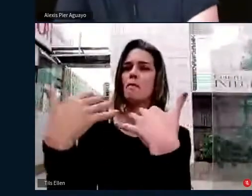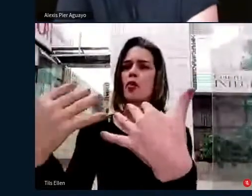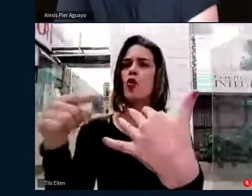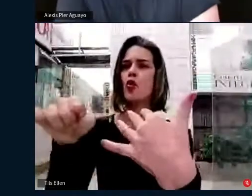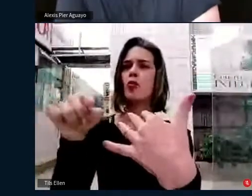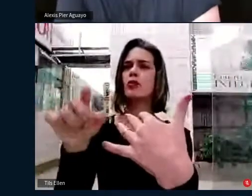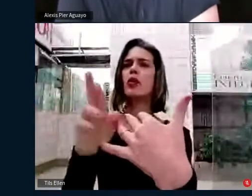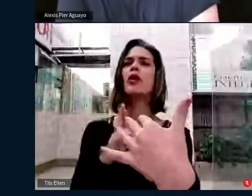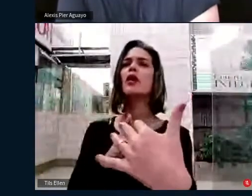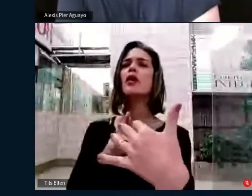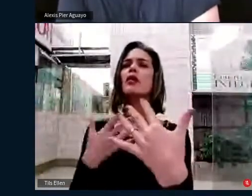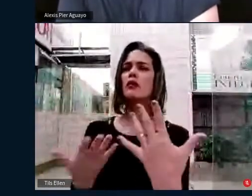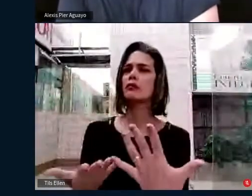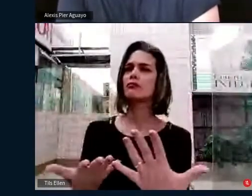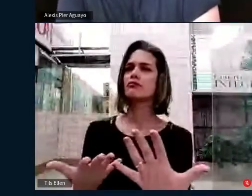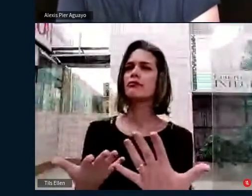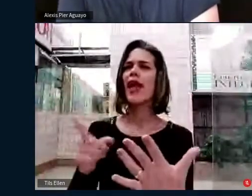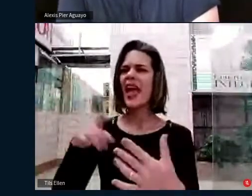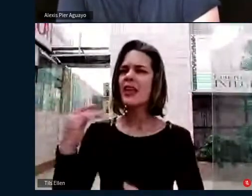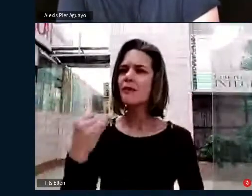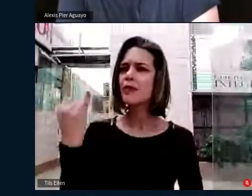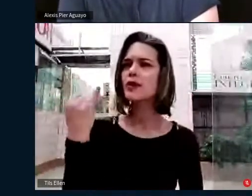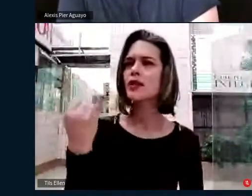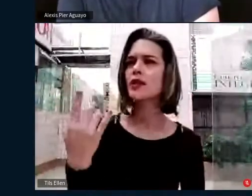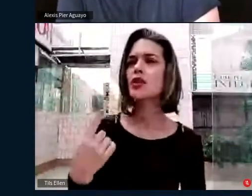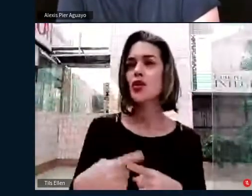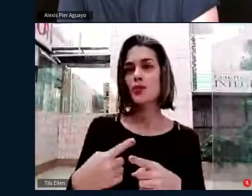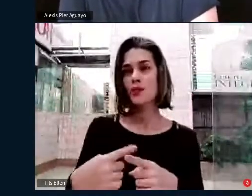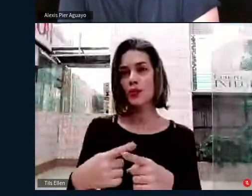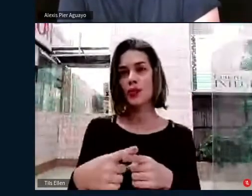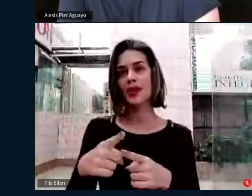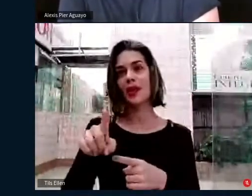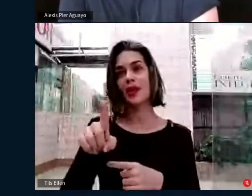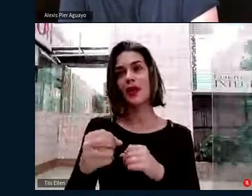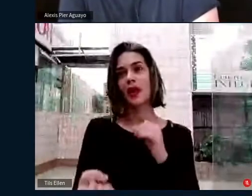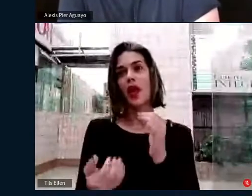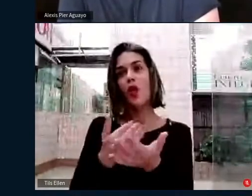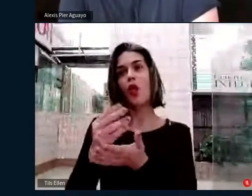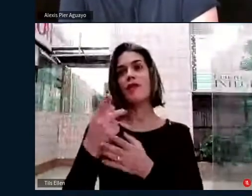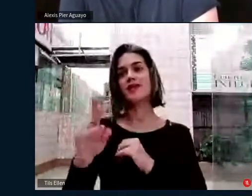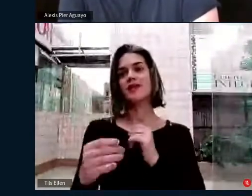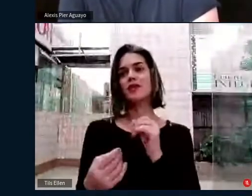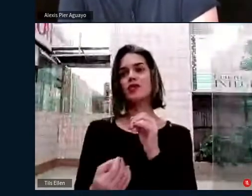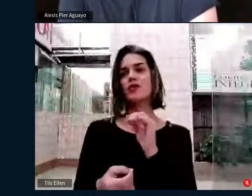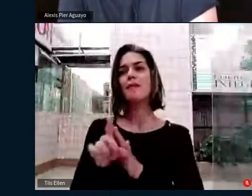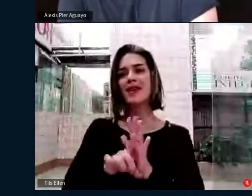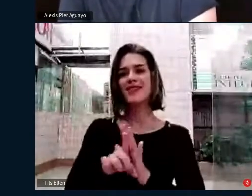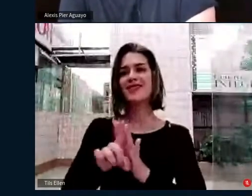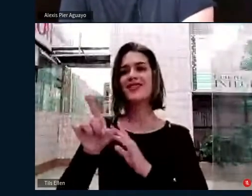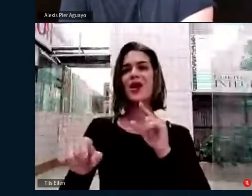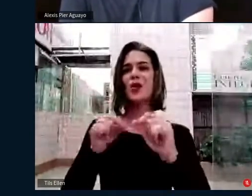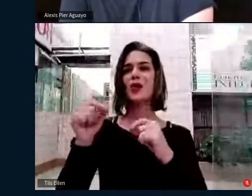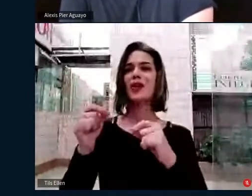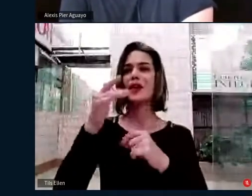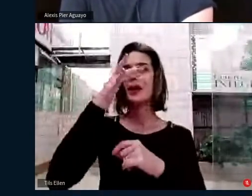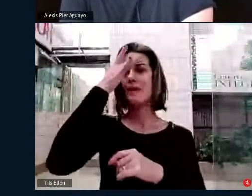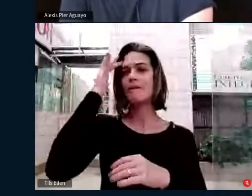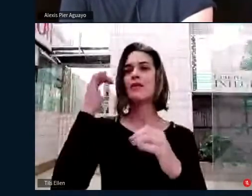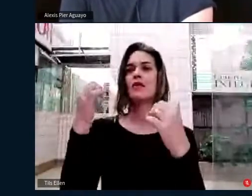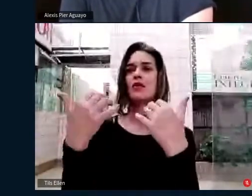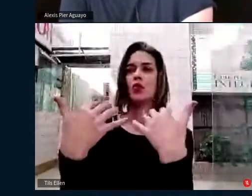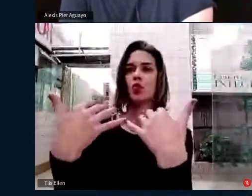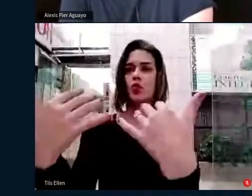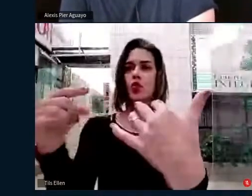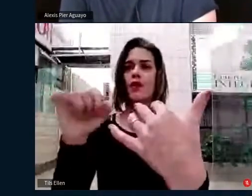do público que gerou tudo isso que você narra e que, inclusive, gerou sua pesquisa. Então, essa ideia de que o intérprete